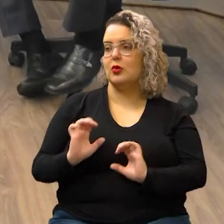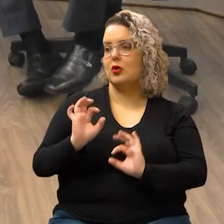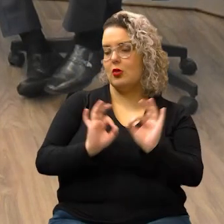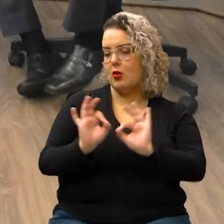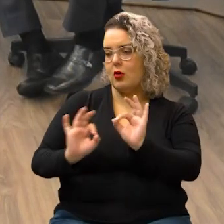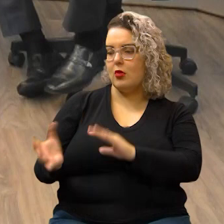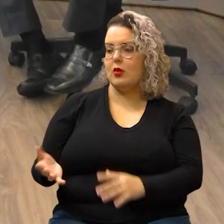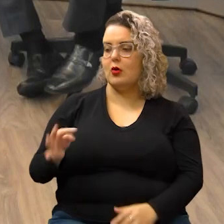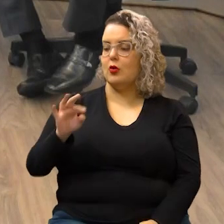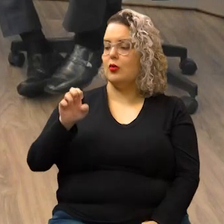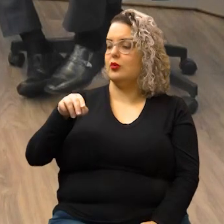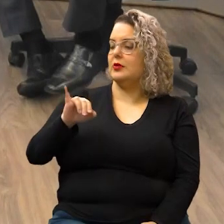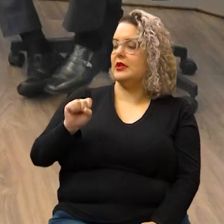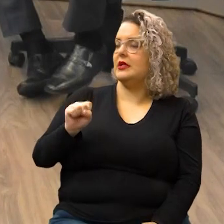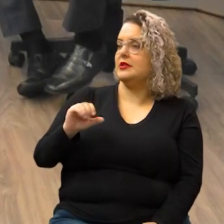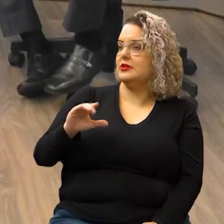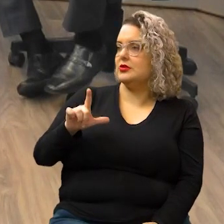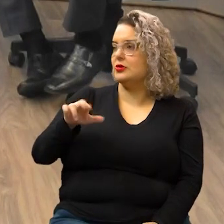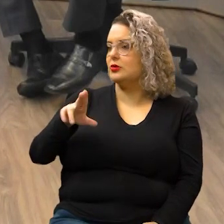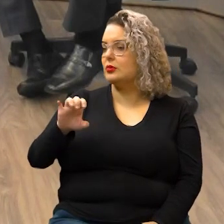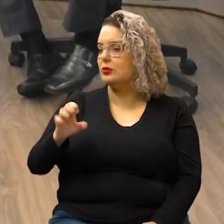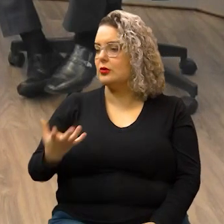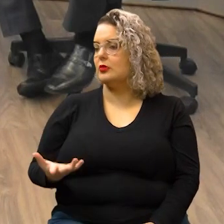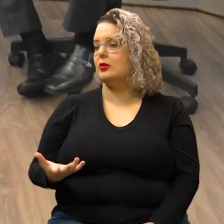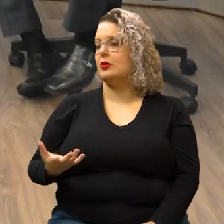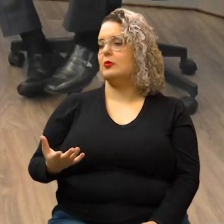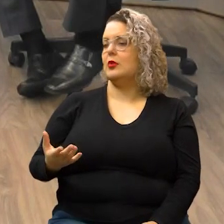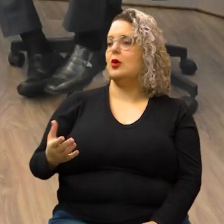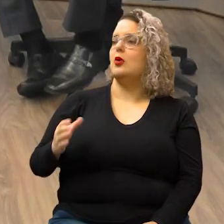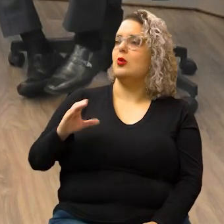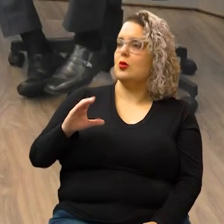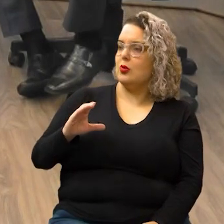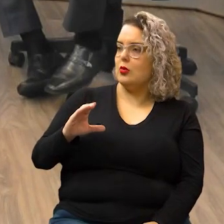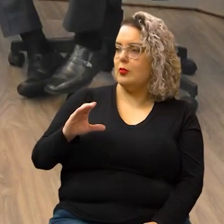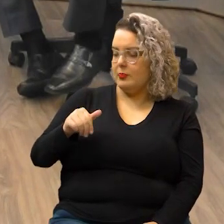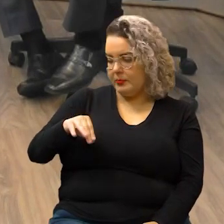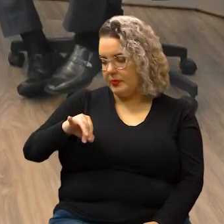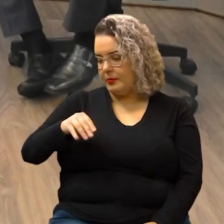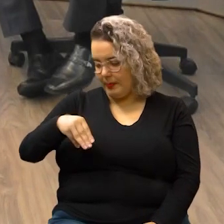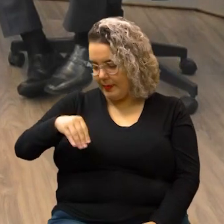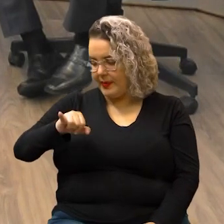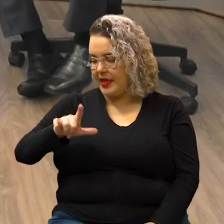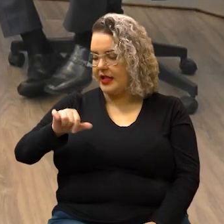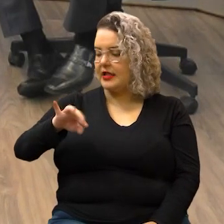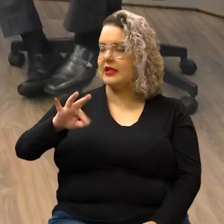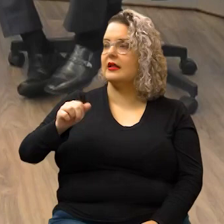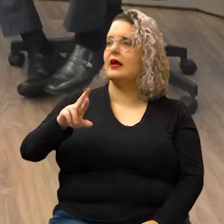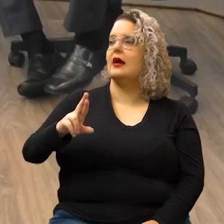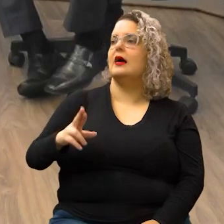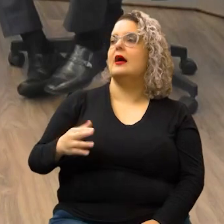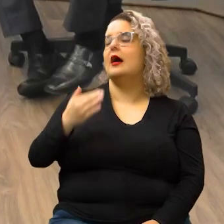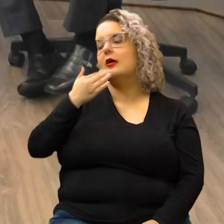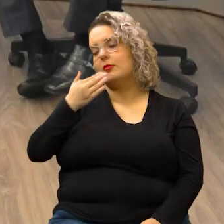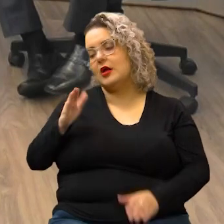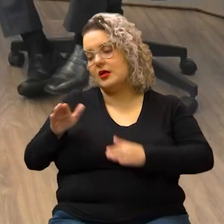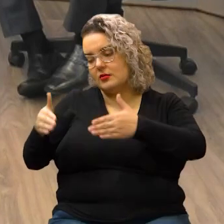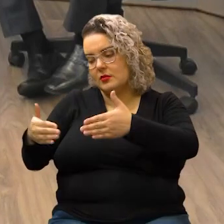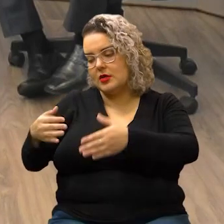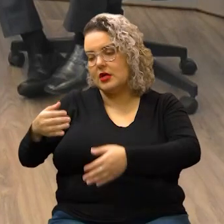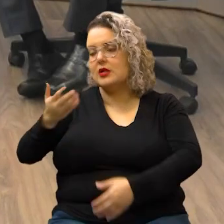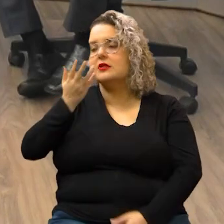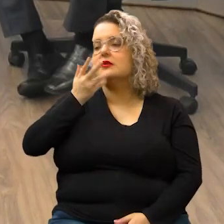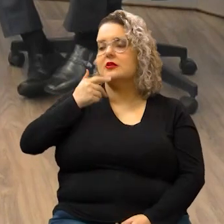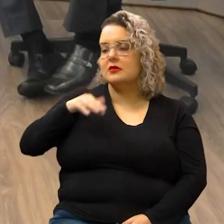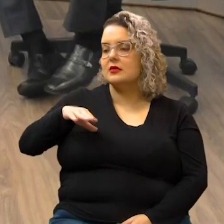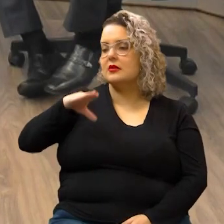o tênis clube, a hípica, o círculo militar, eles submetem à Vara da Infância, né, um pedido de expedição do